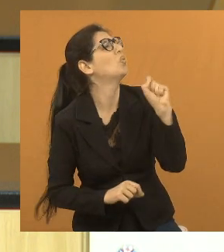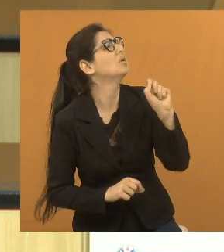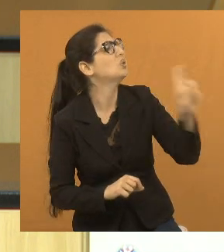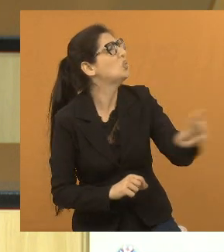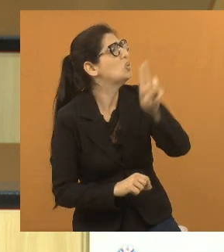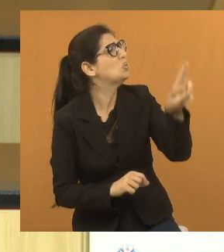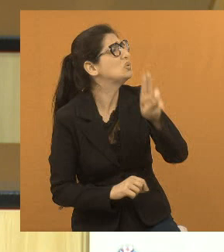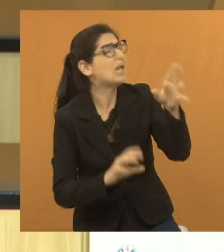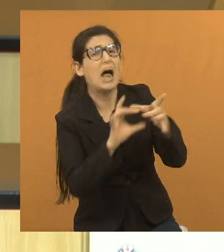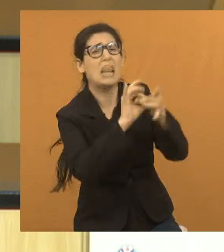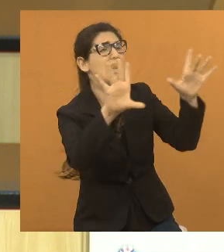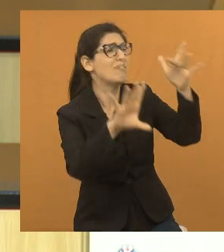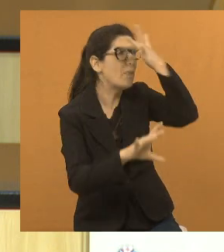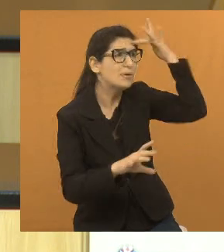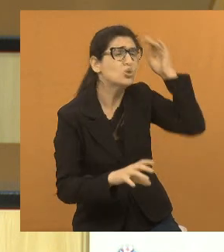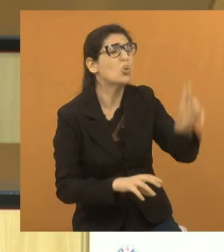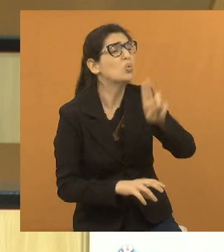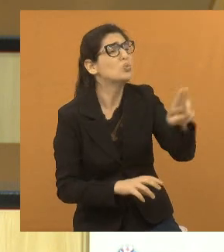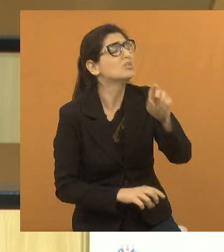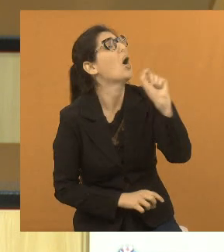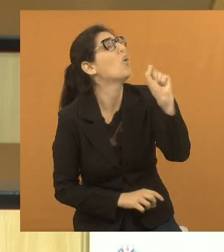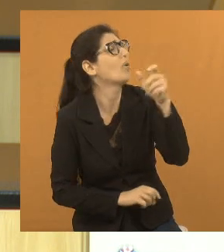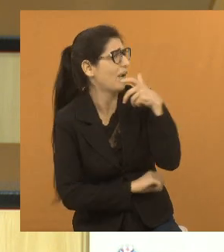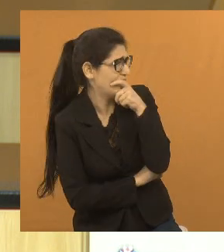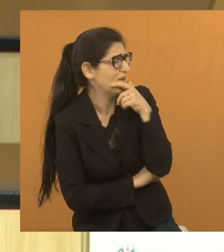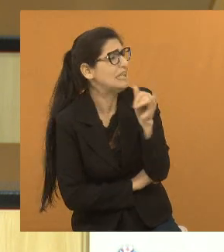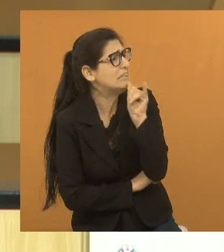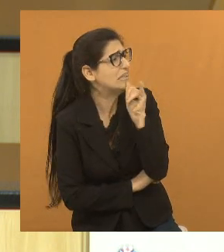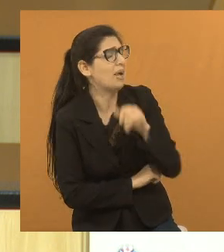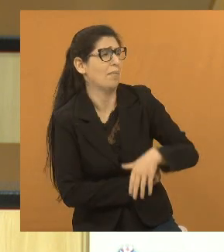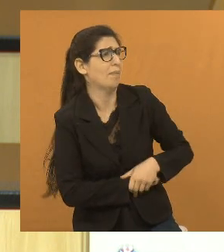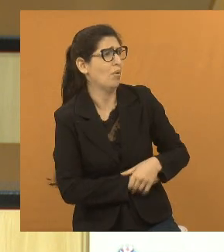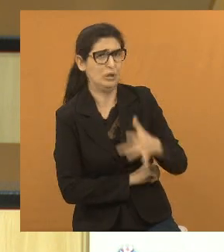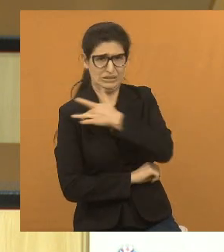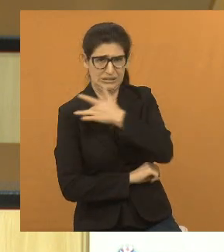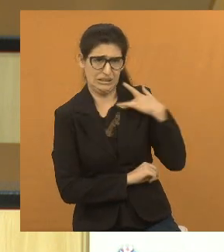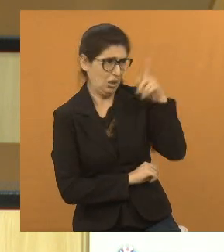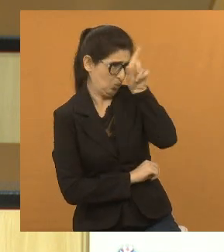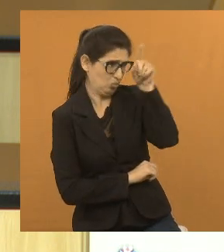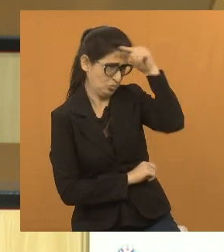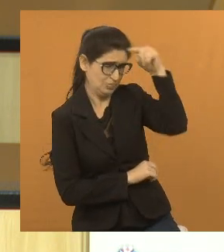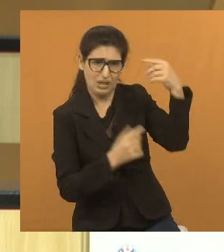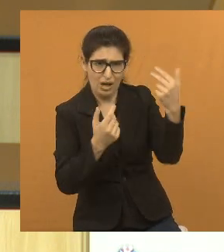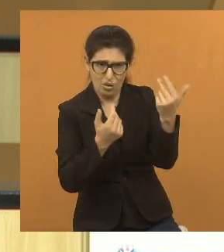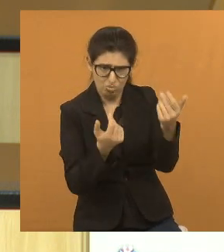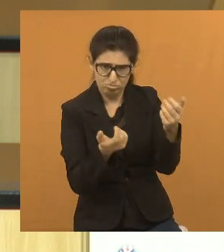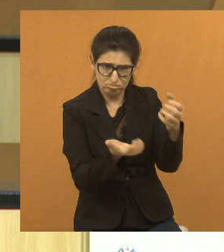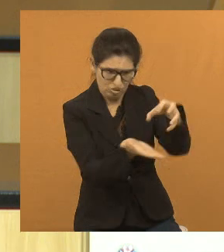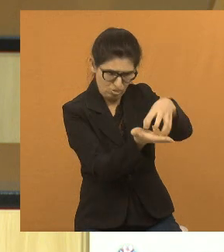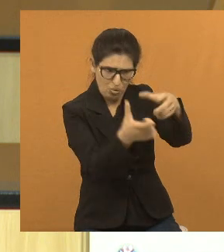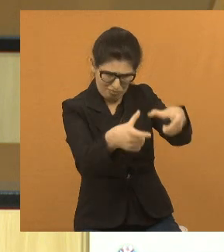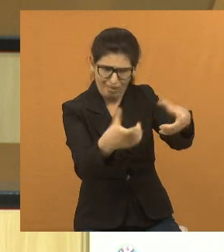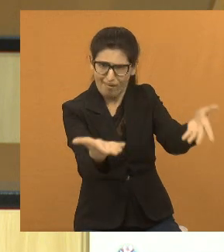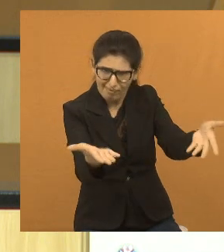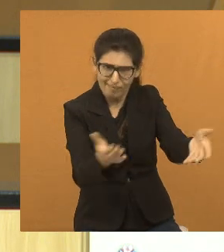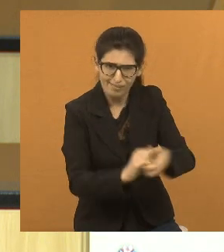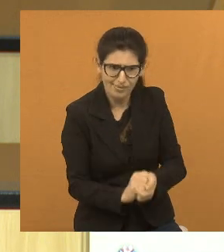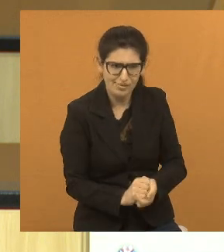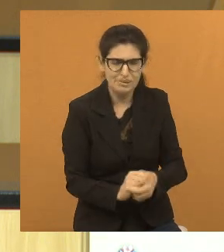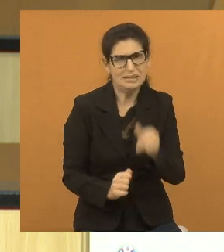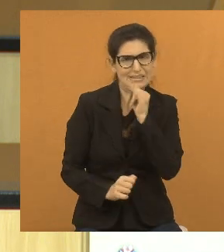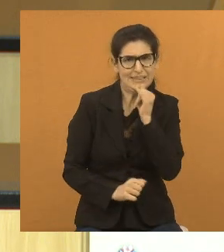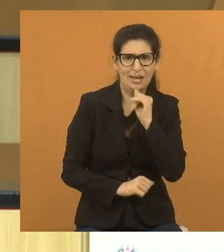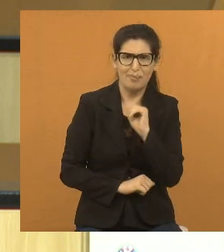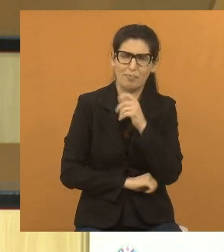quer dizer, né? Porque, por exemplo, equipamento de saúde, a gente tem algumas, que acho que a saúde tem mais propriedade